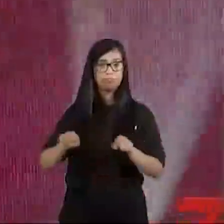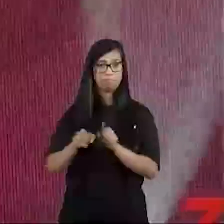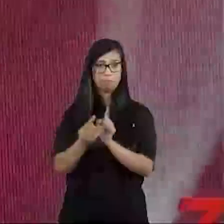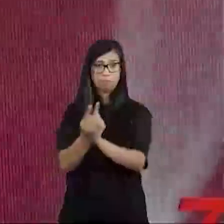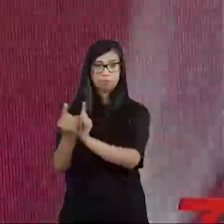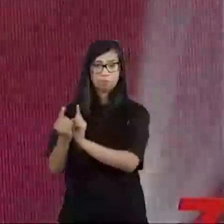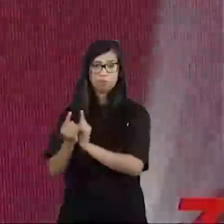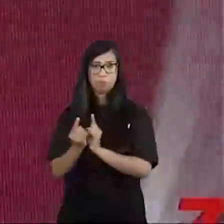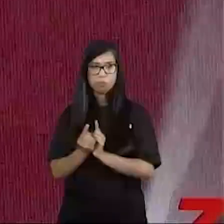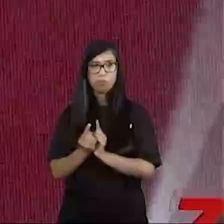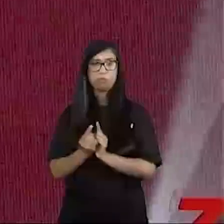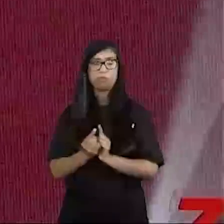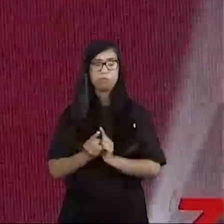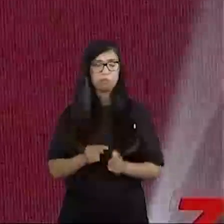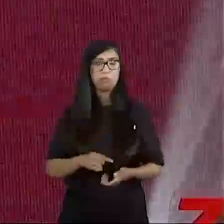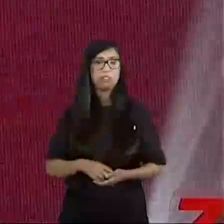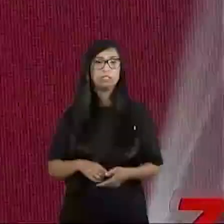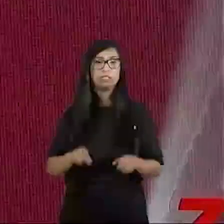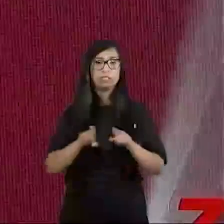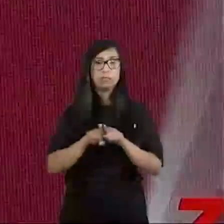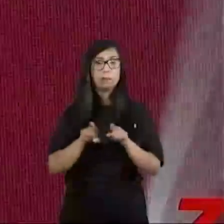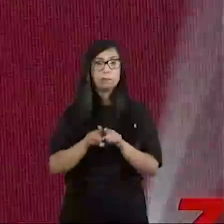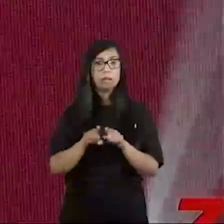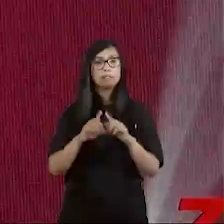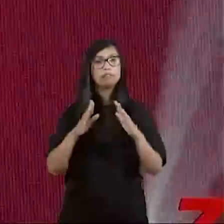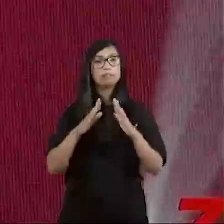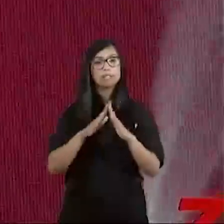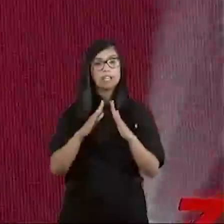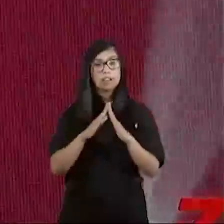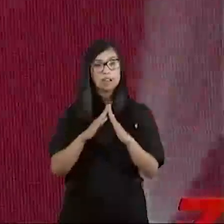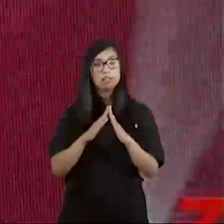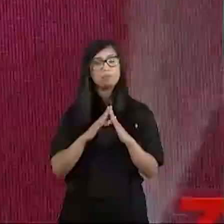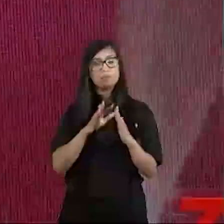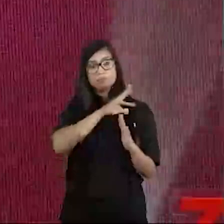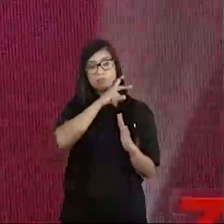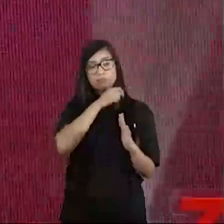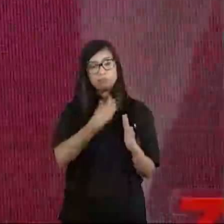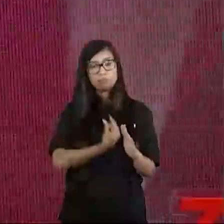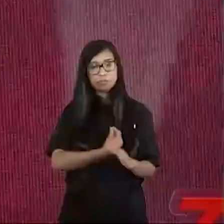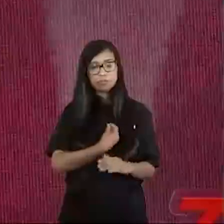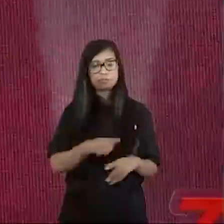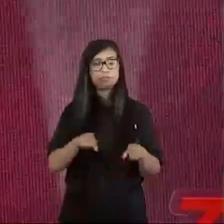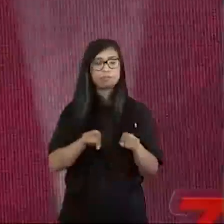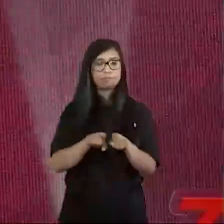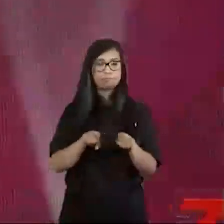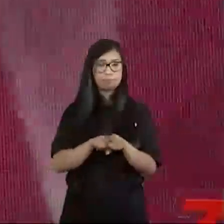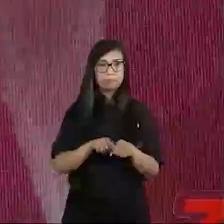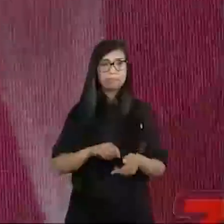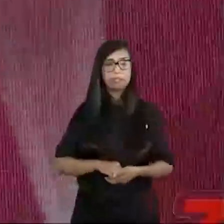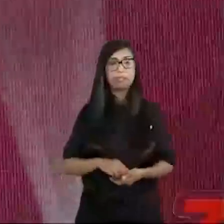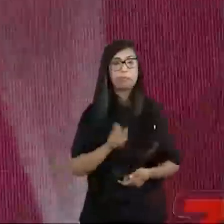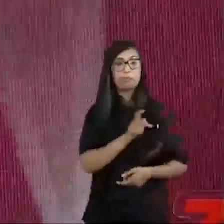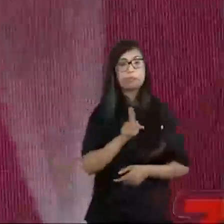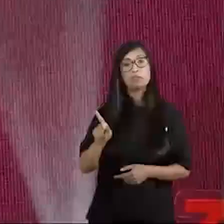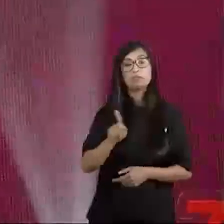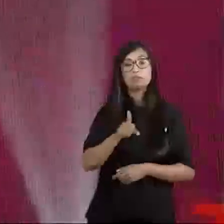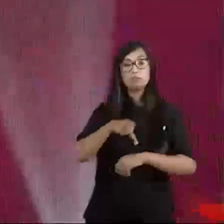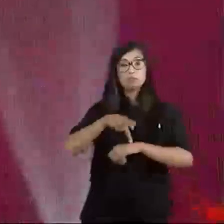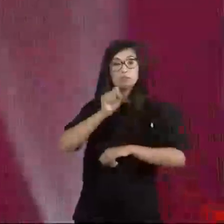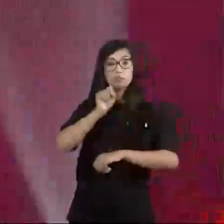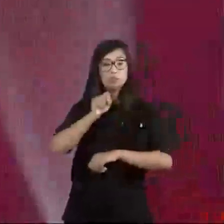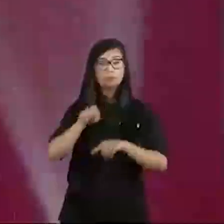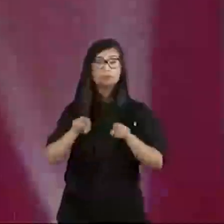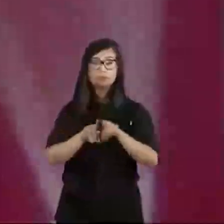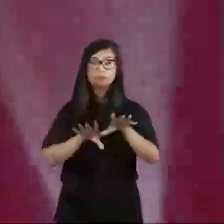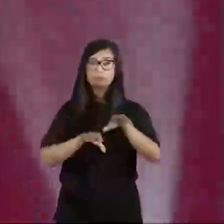animais, com enfoque em dermatologia veterinária há mais de 15 anos, e professora dos cursos de pós-graduação